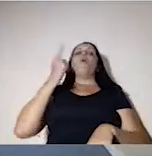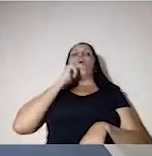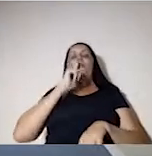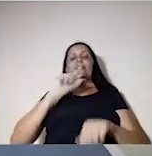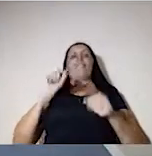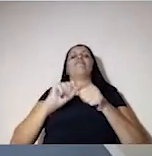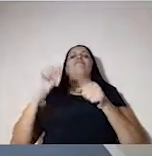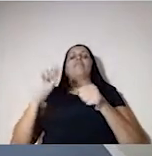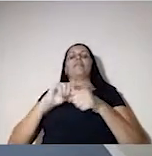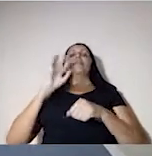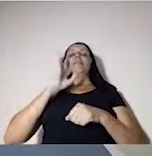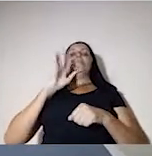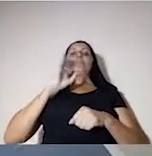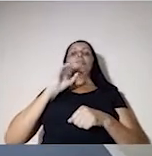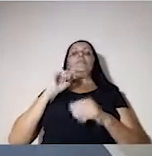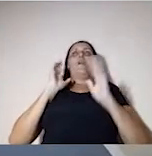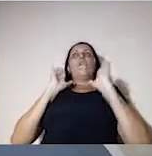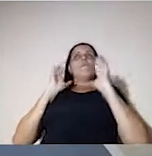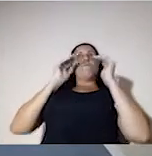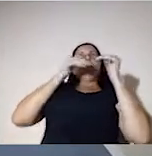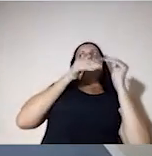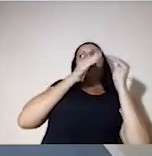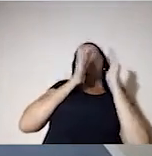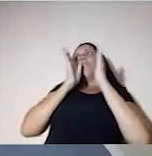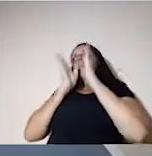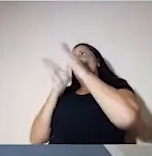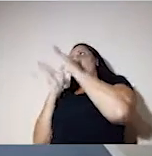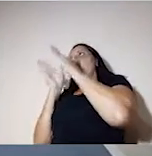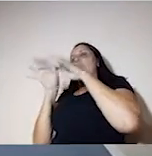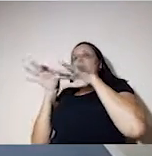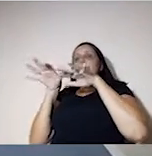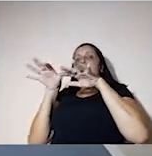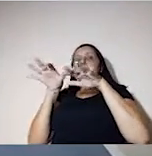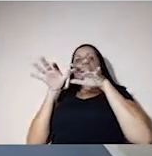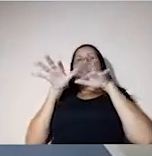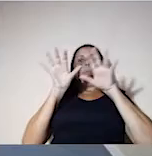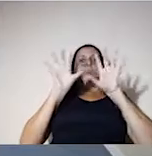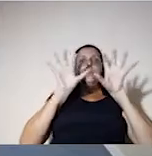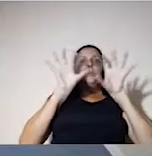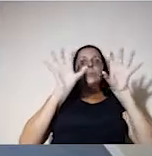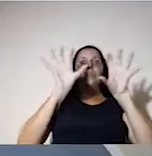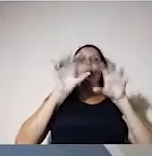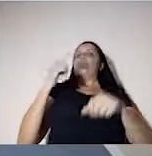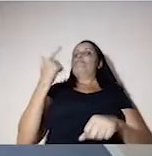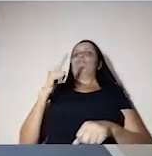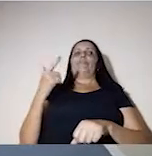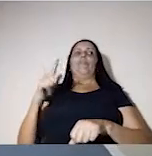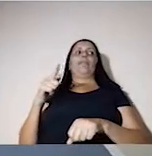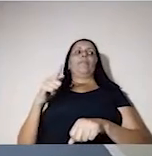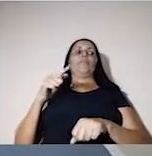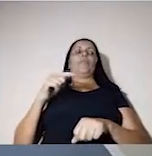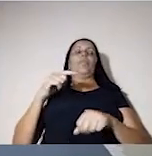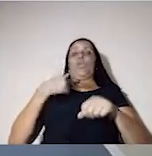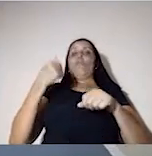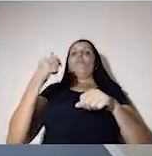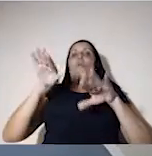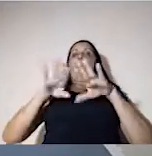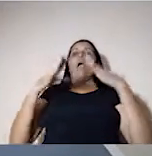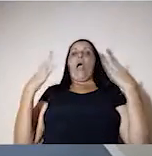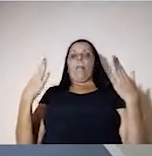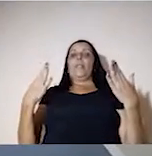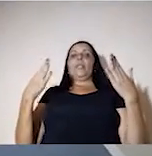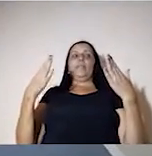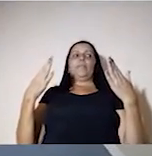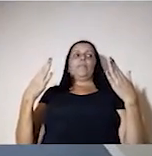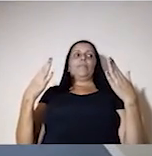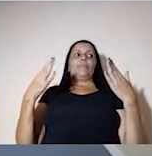consegue fazer várias coisas legais, sair de um ponto de foco para outro sem tremer. Vocês vão ver que eu vou abrir